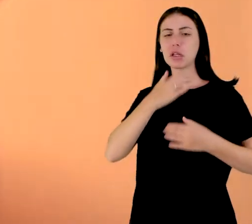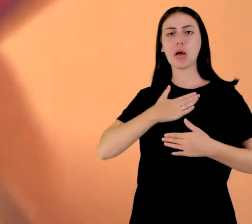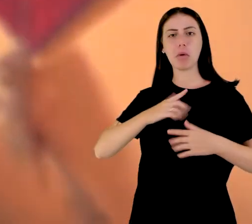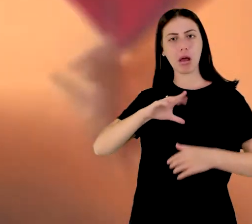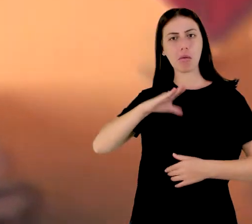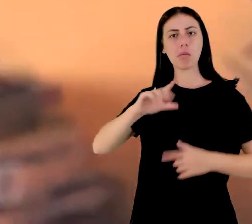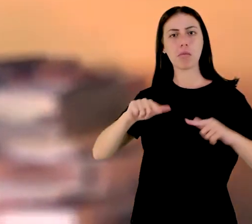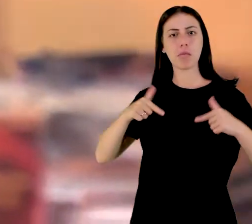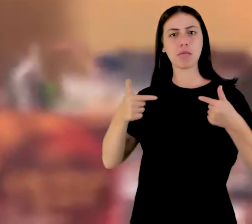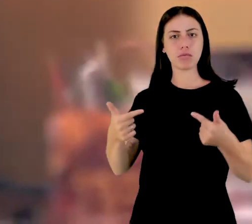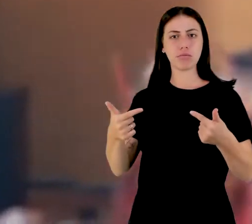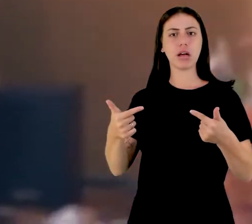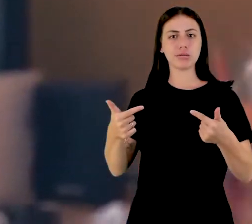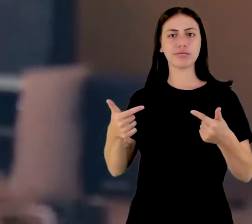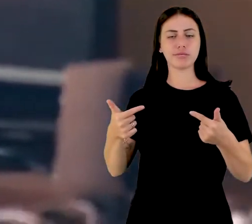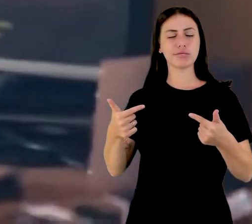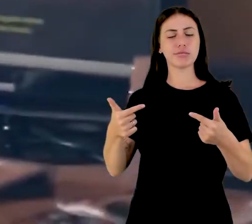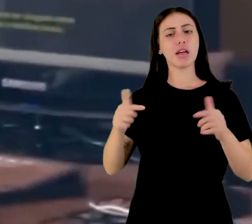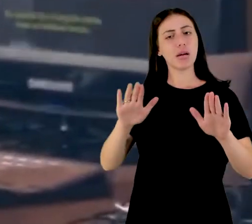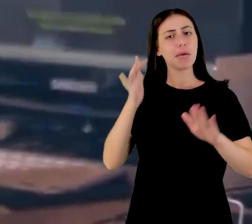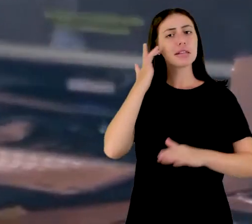maneira de entender o que estava acontecendo.